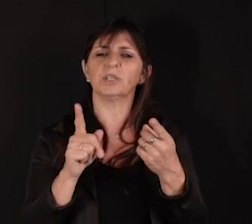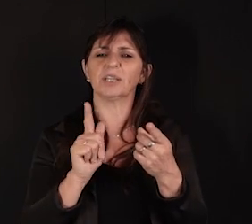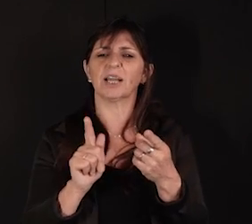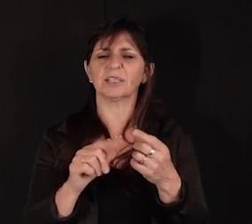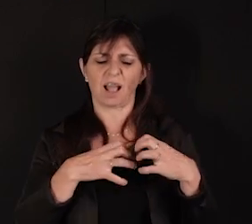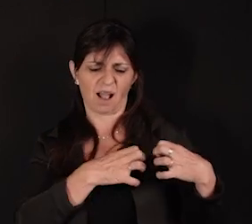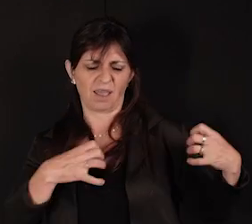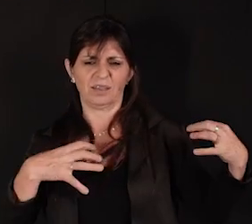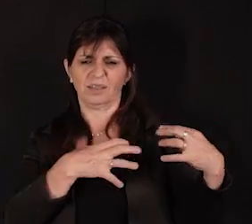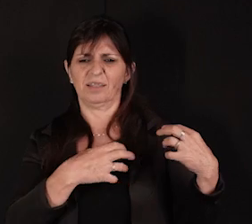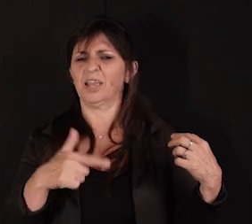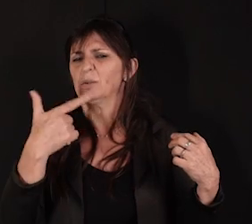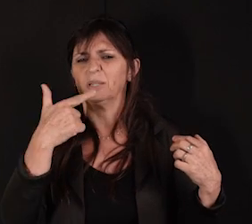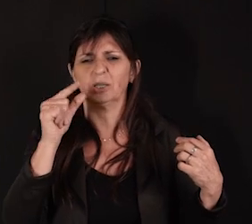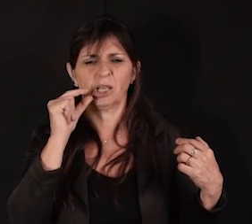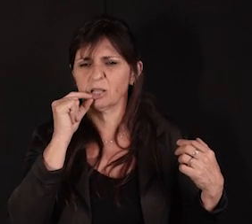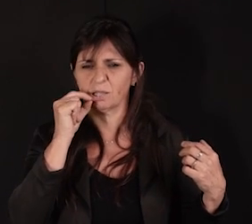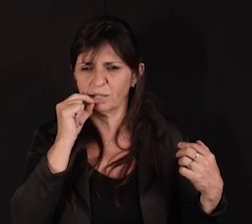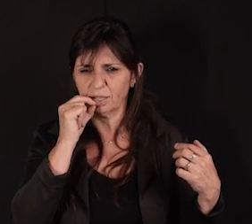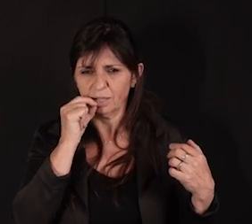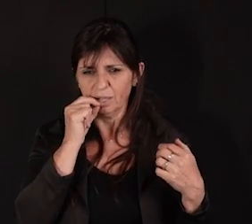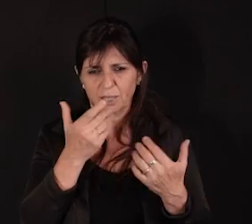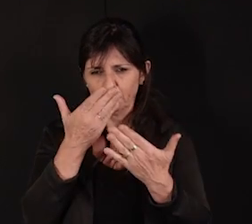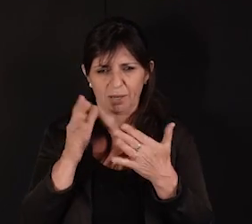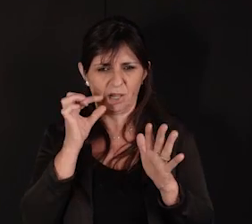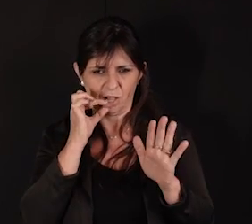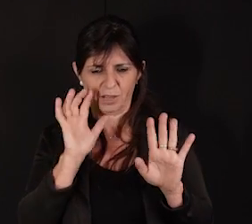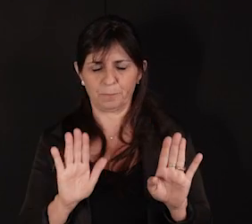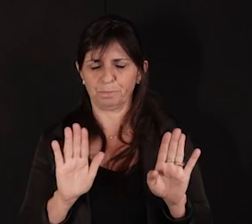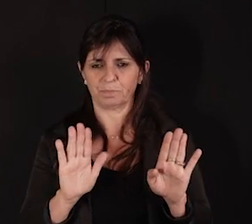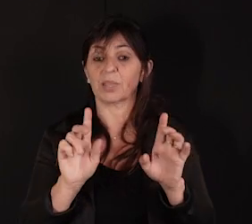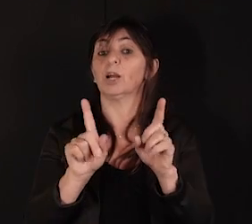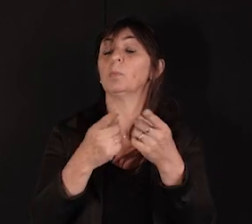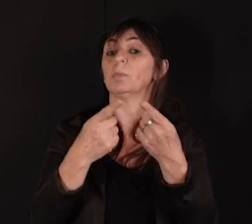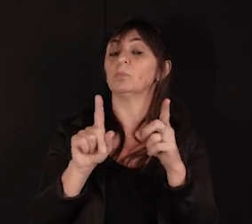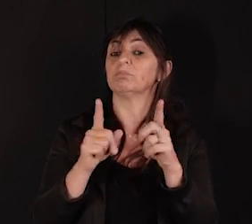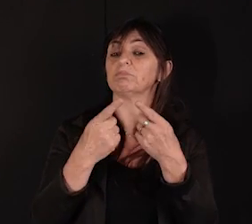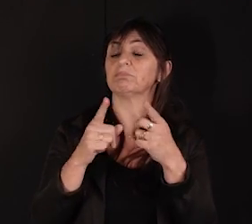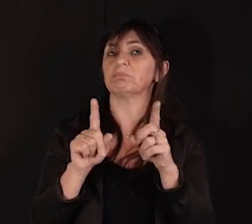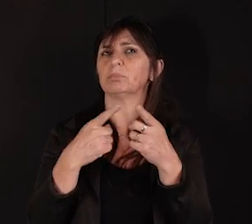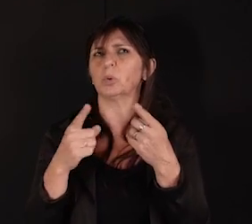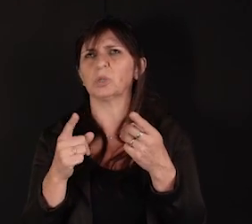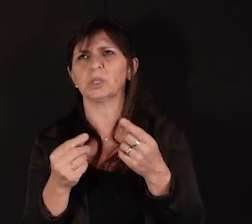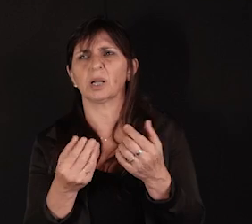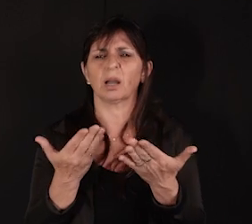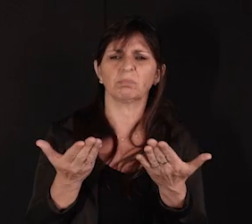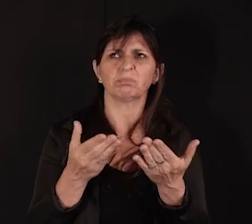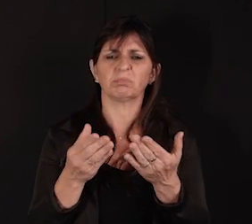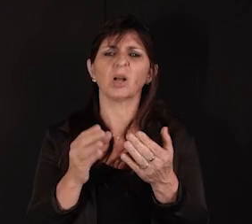Desmamado. Essa música eu gravei no CD dos Monarcas, um CD